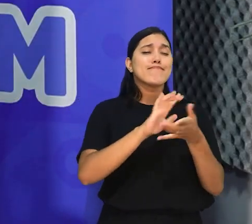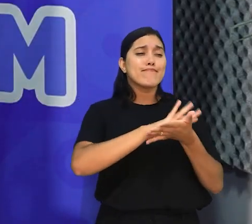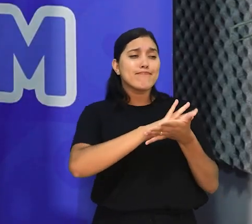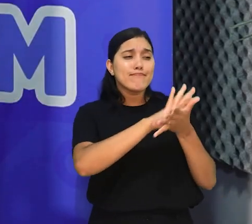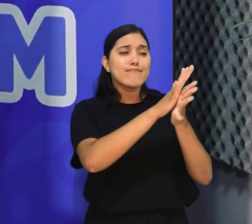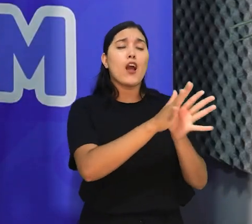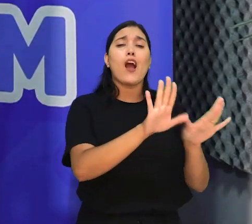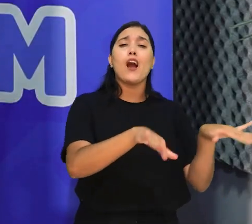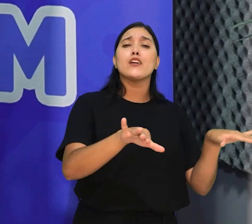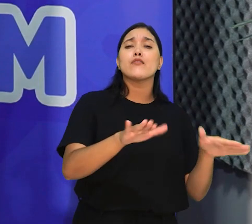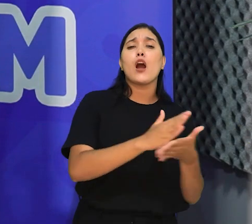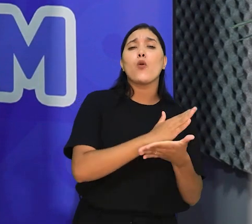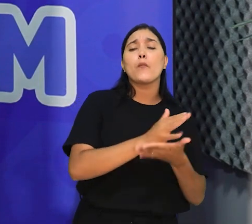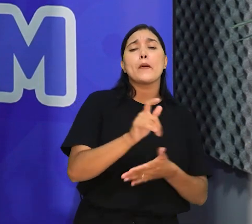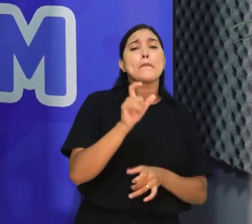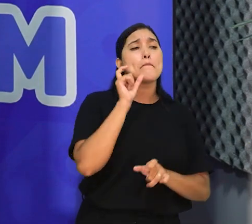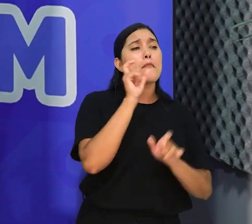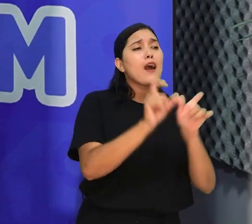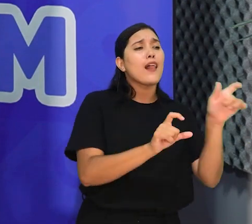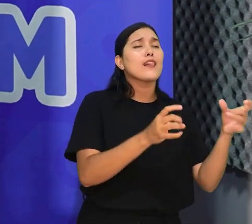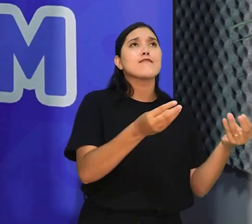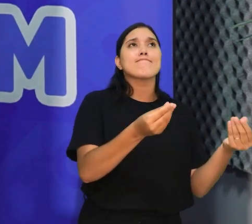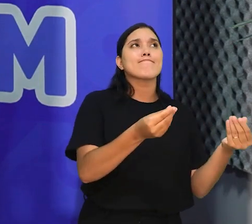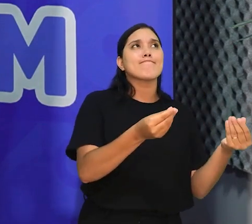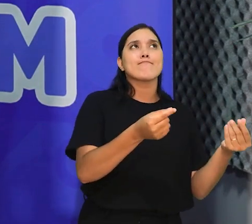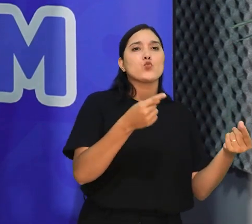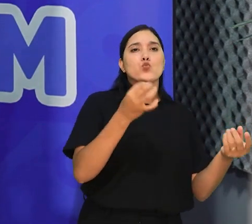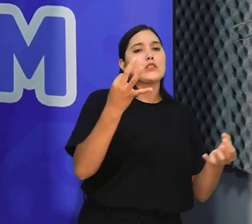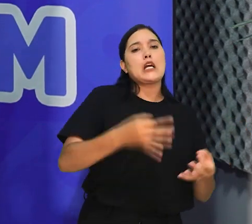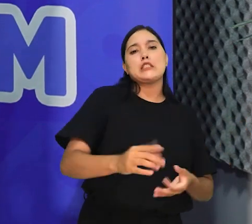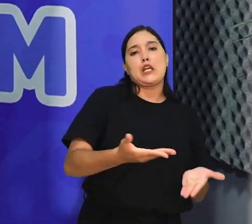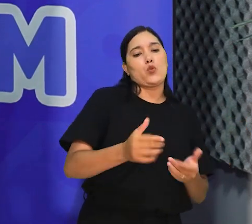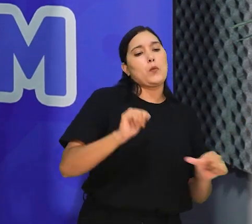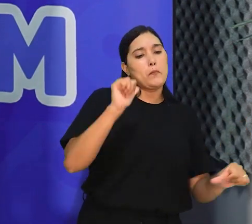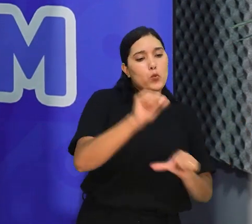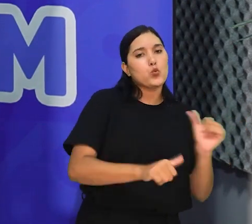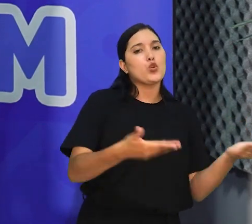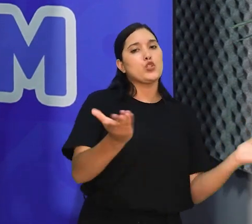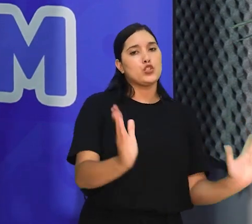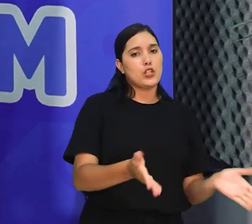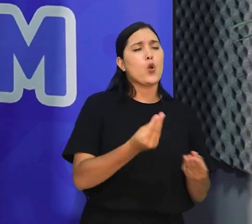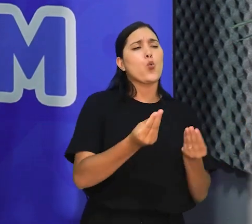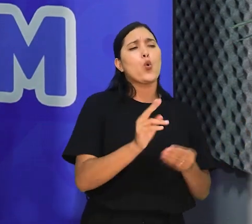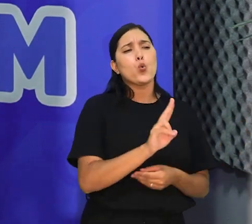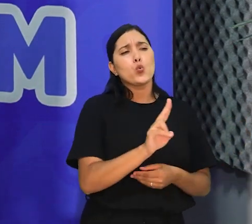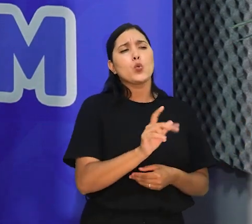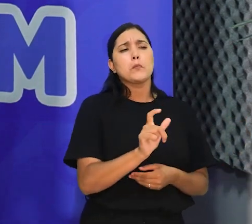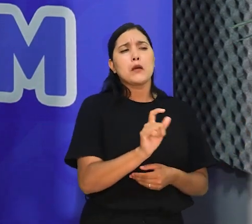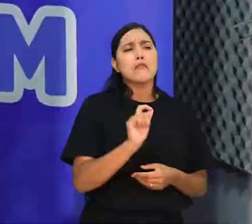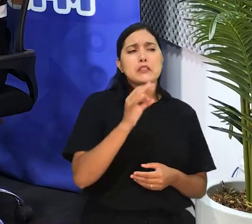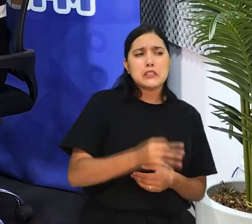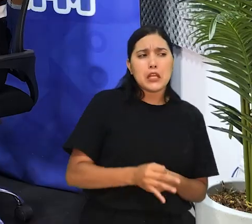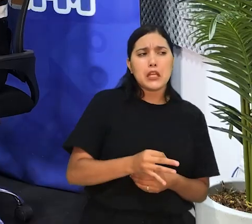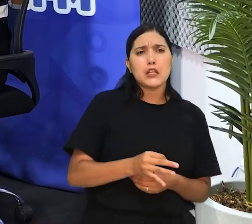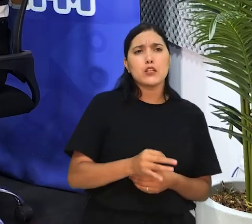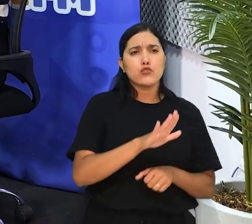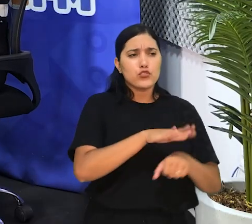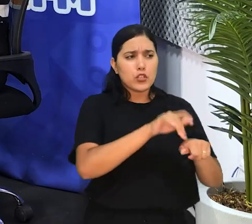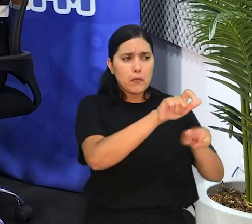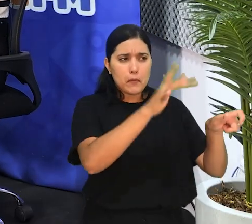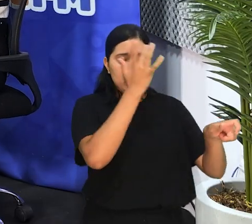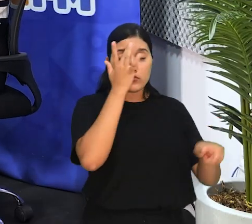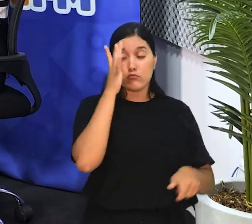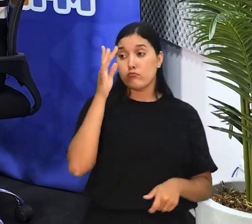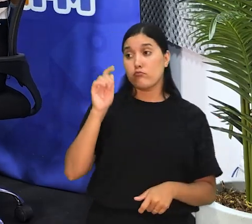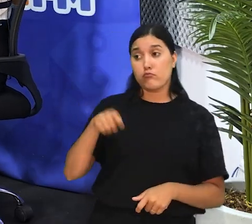também muito preconceituosa e às vezes algumas palavras já não nos cabe mais falar, né? Isso. Então, qual seria a forma correta de